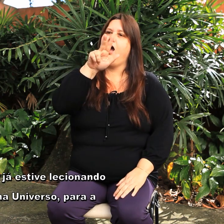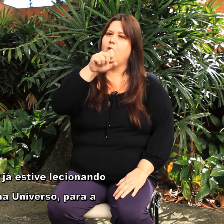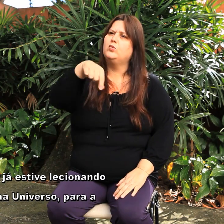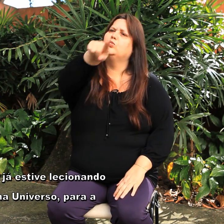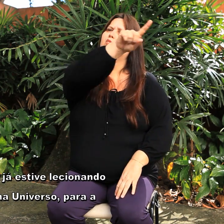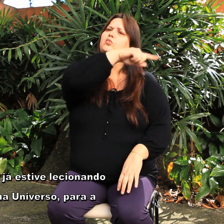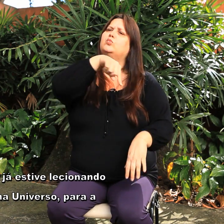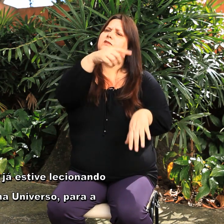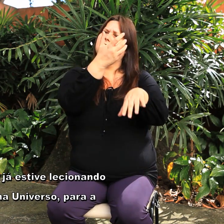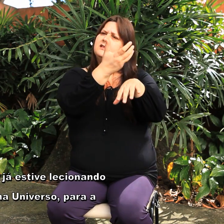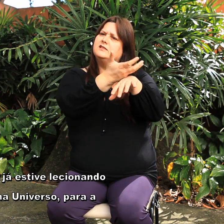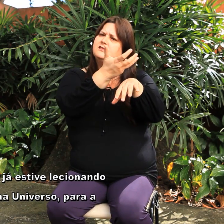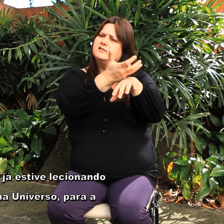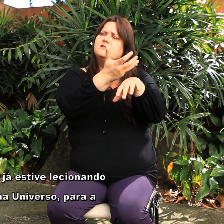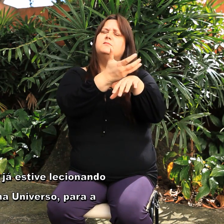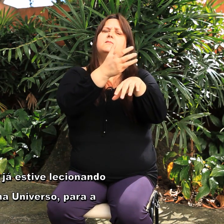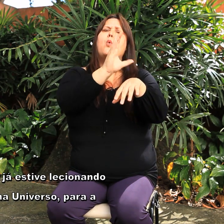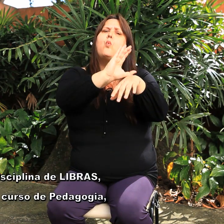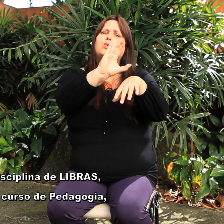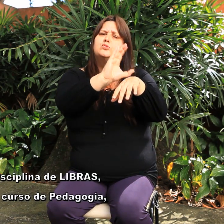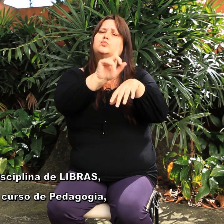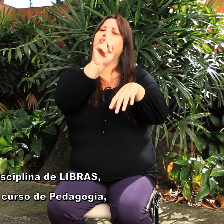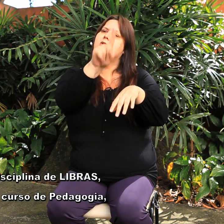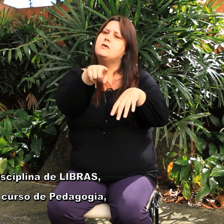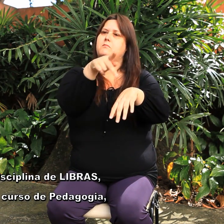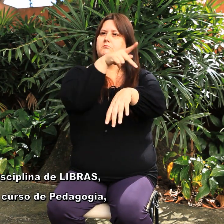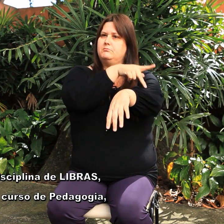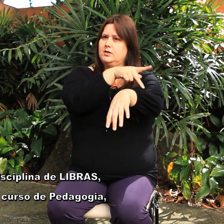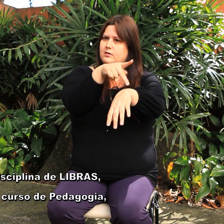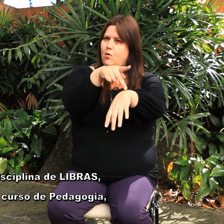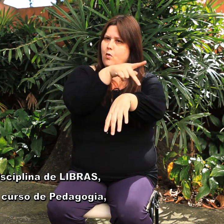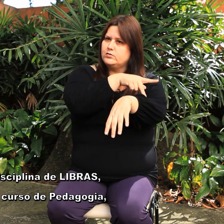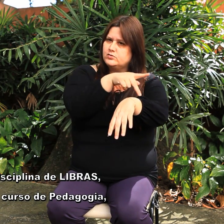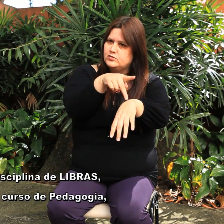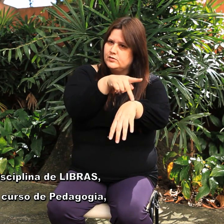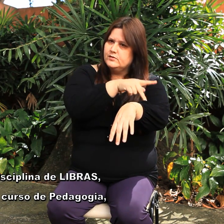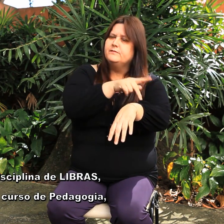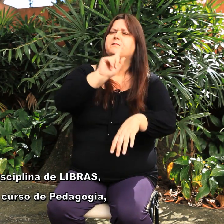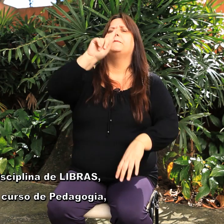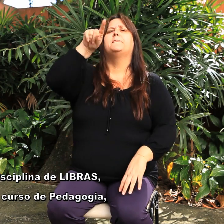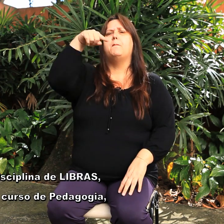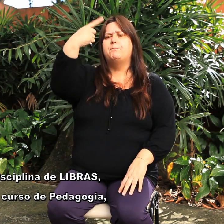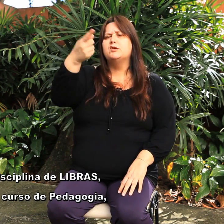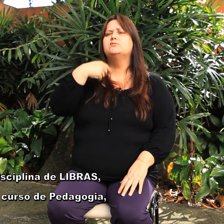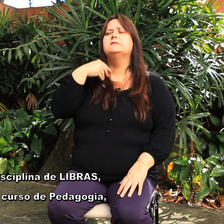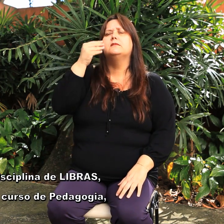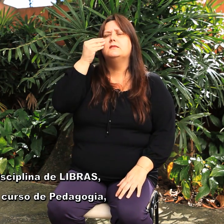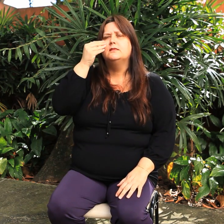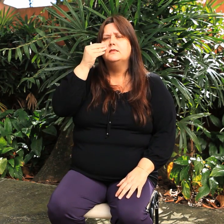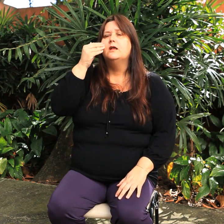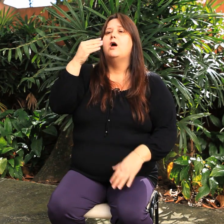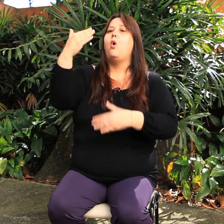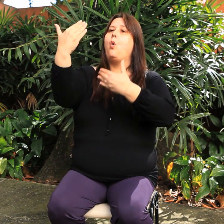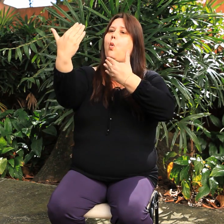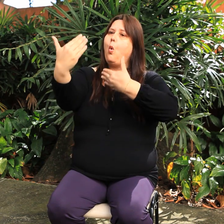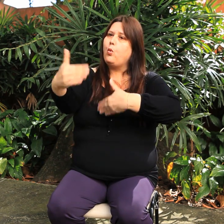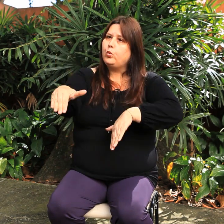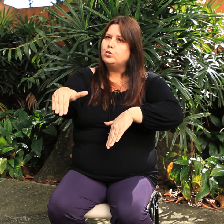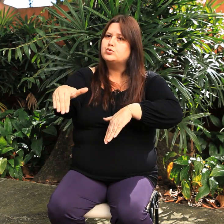Eu já estive lecionando na Universo para a disciplina de Libras, no curso de Pedagogia.